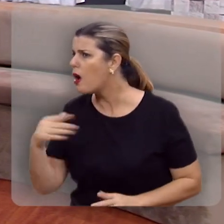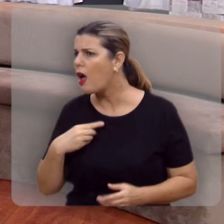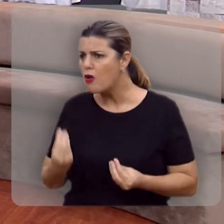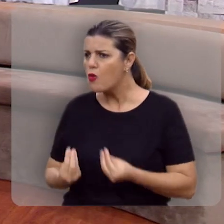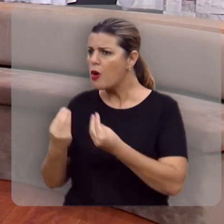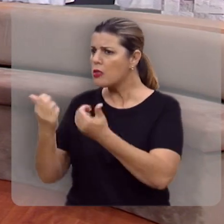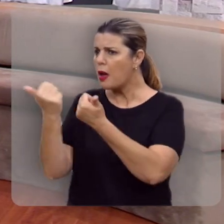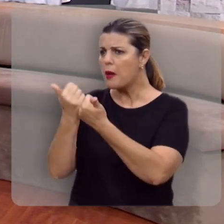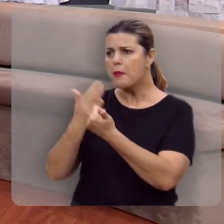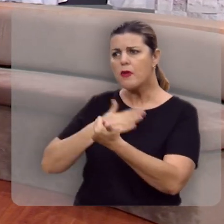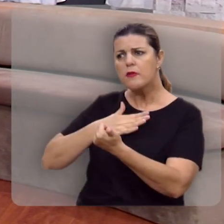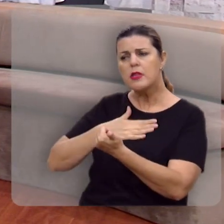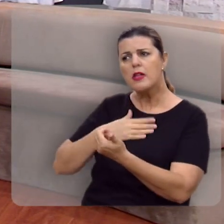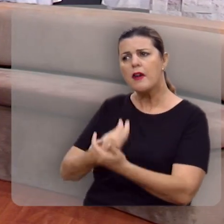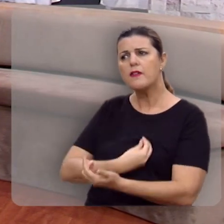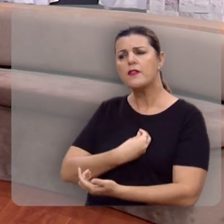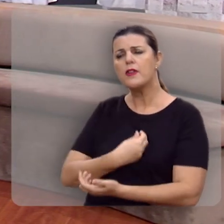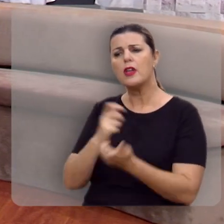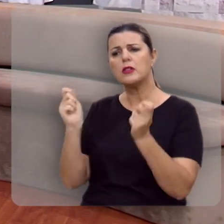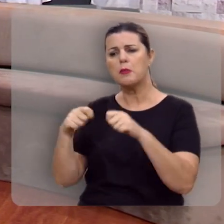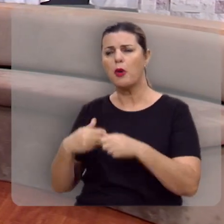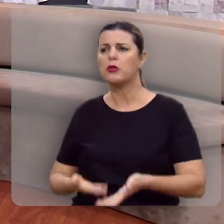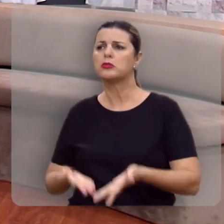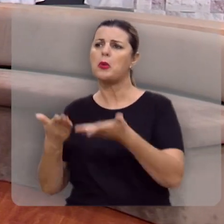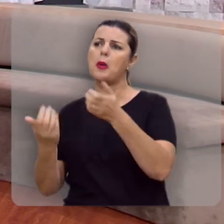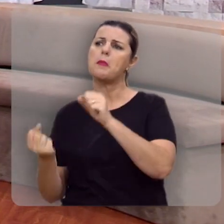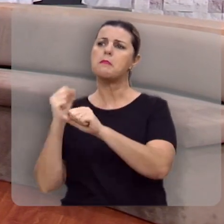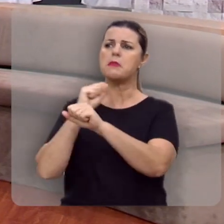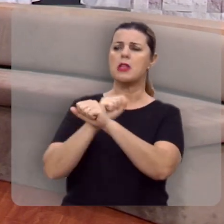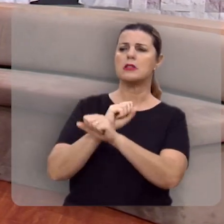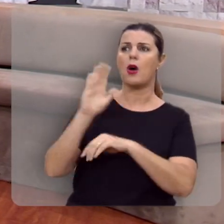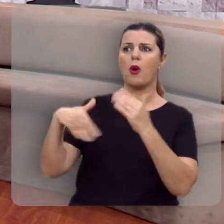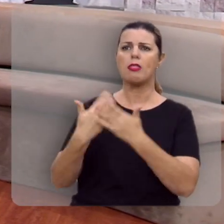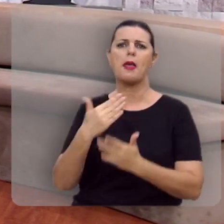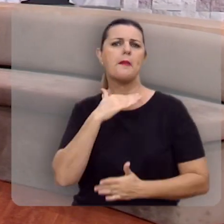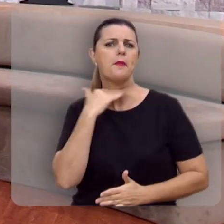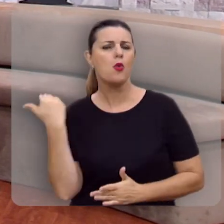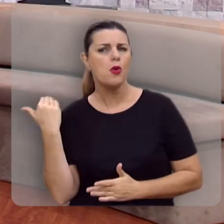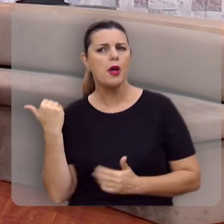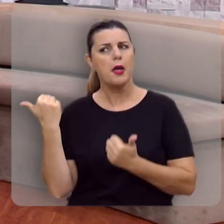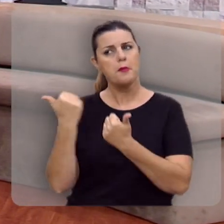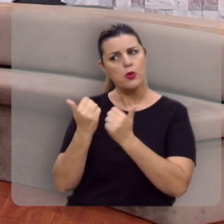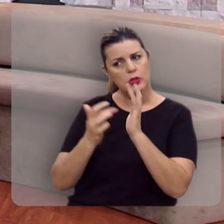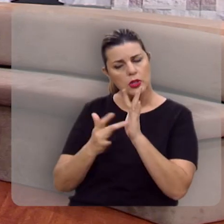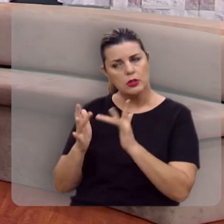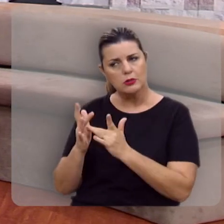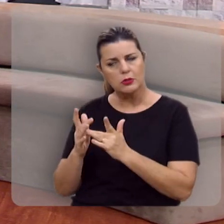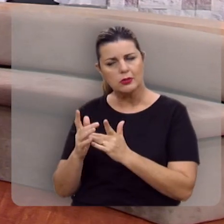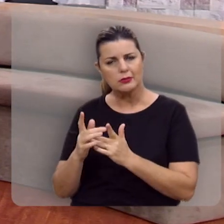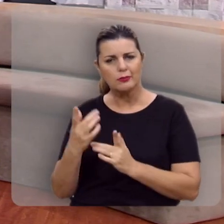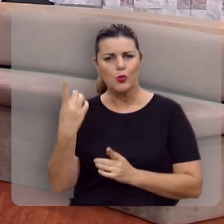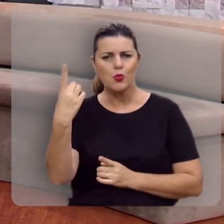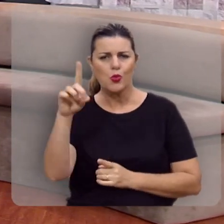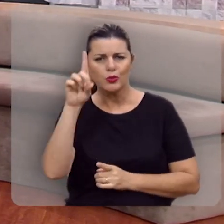darei minha vida. Estou pronto a ir contigo para a prisão e para a morte. Para em seguida,